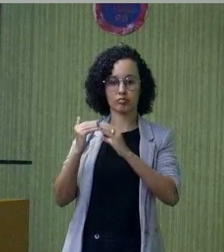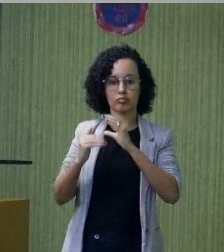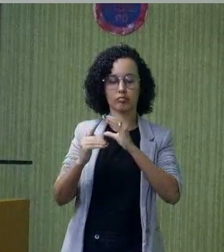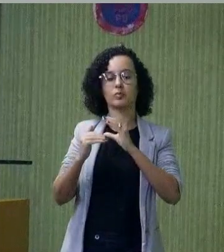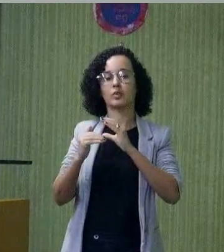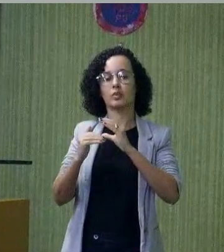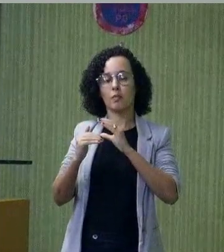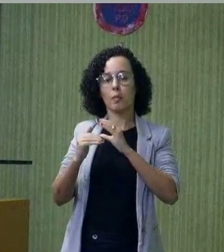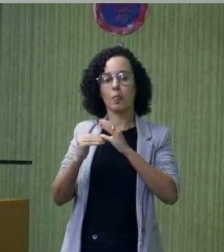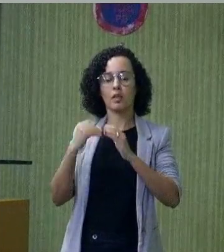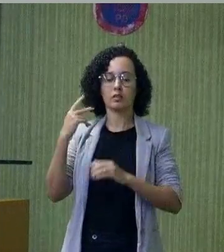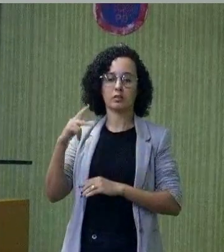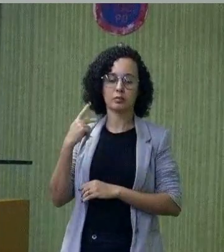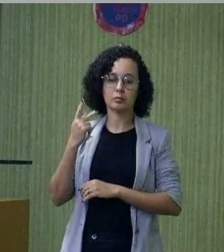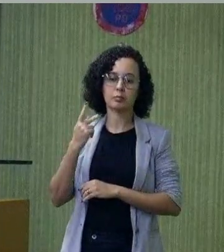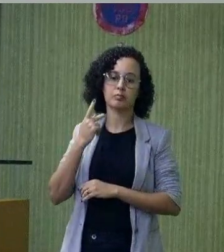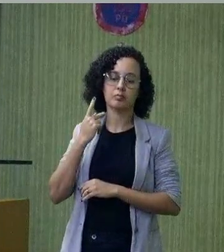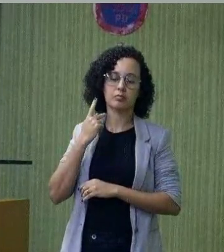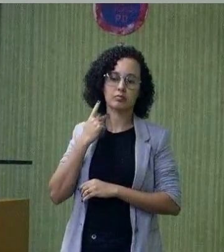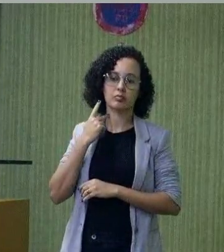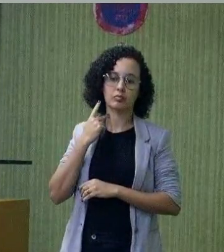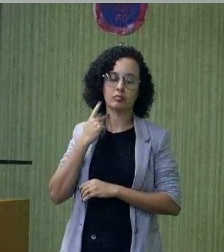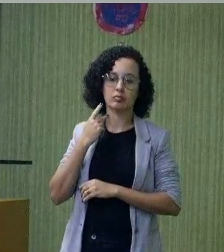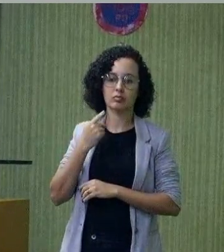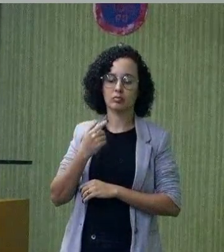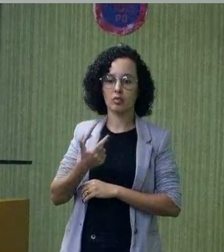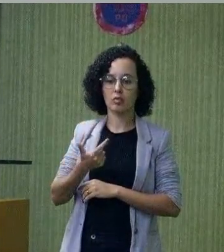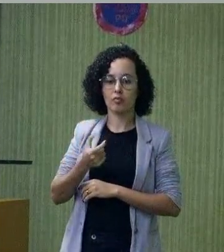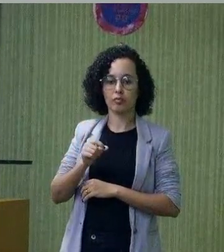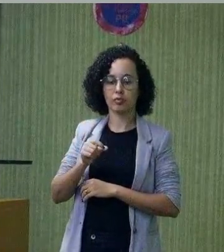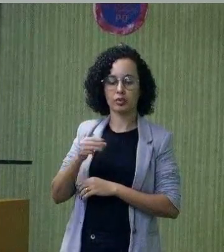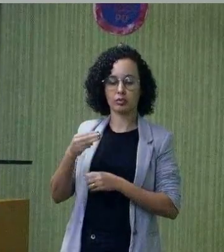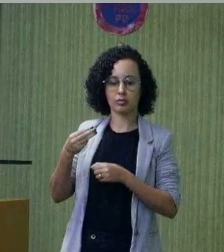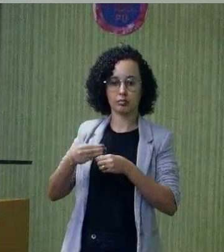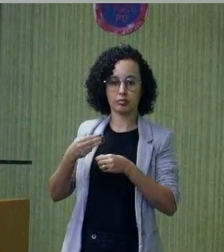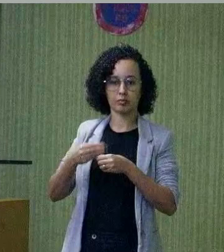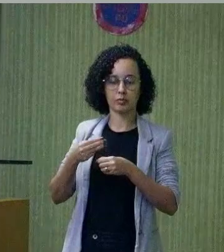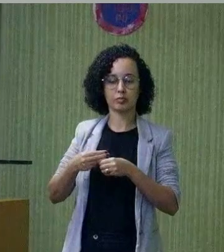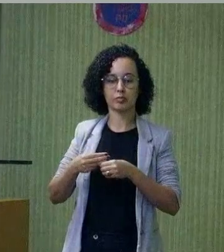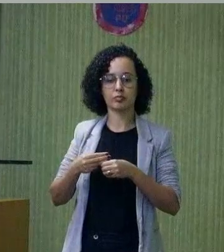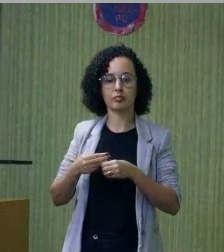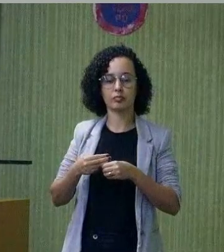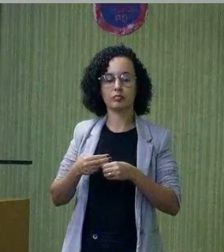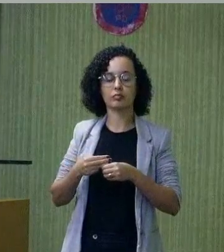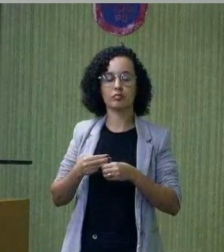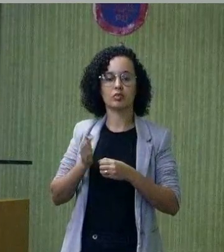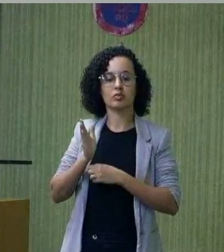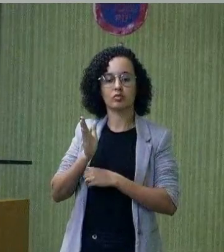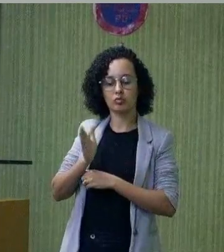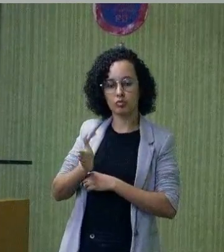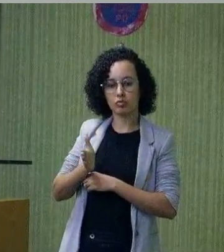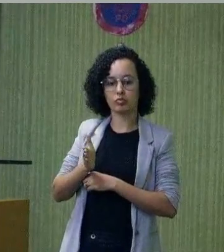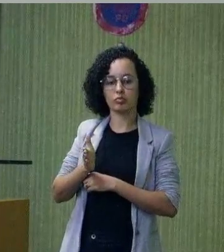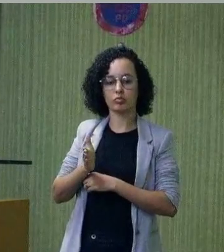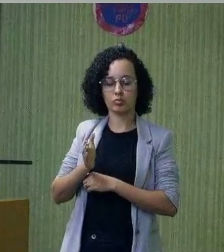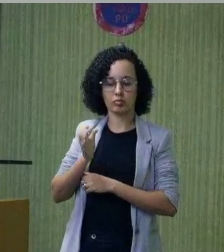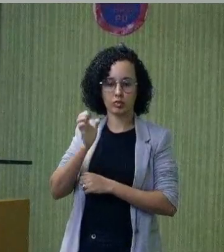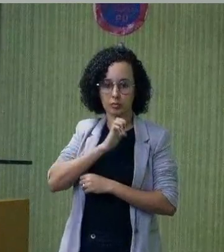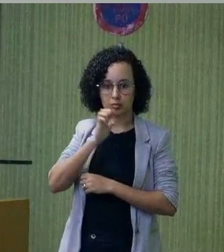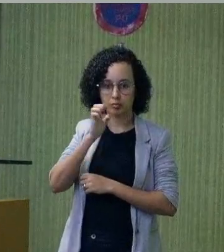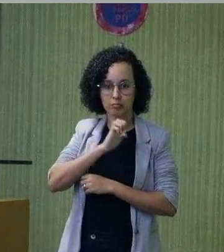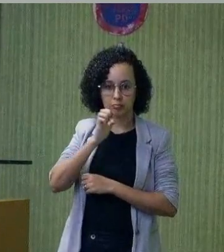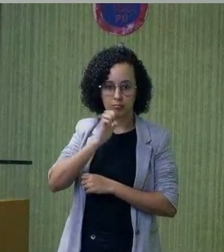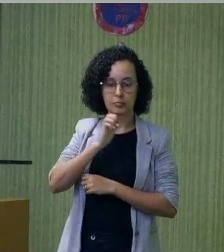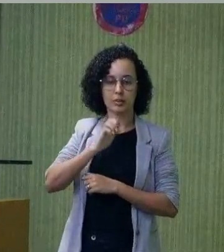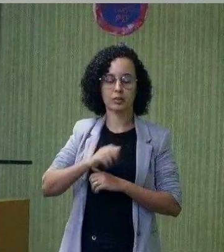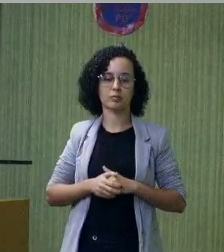aqueles promotores daquelas 20 daqueles 20 municípios eh que estão já em situação de emergência e que